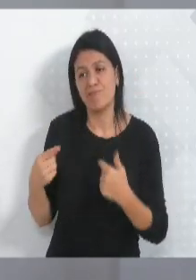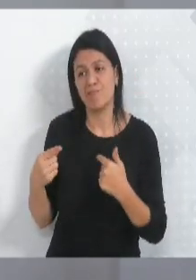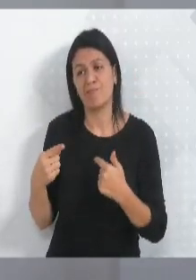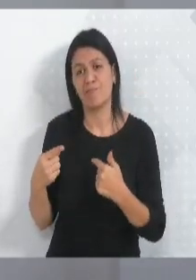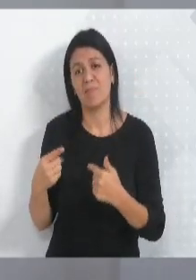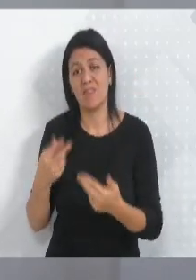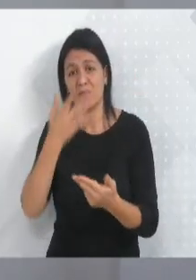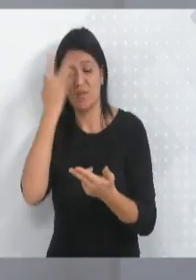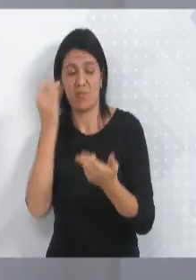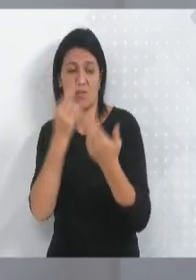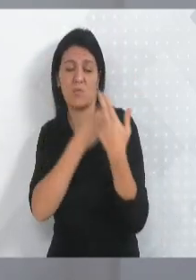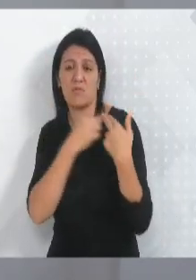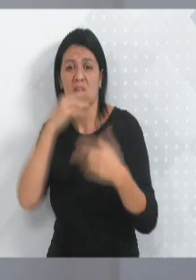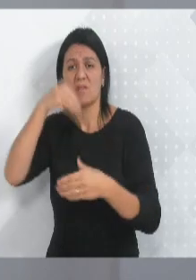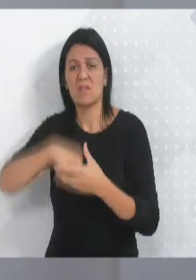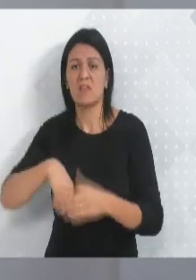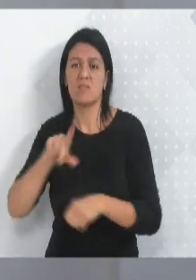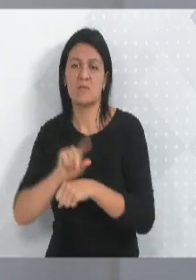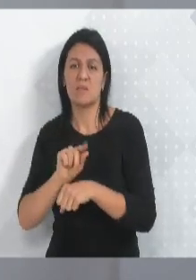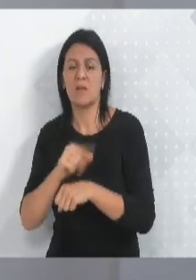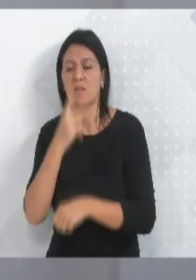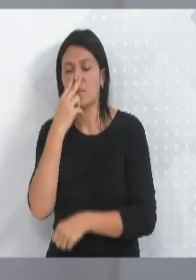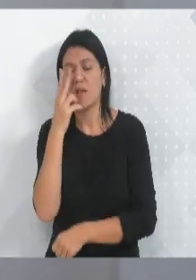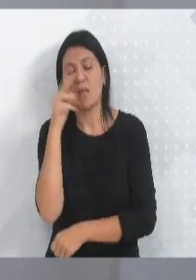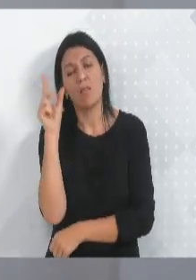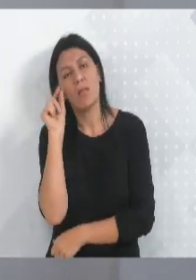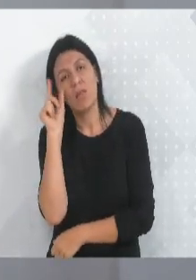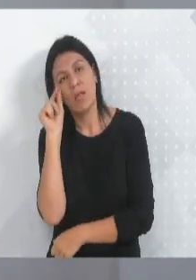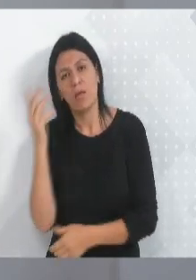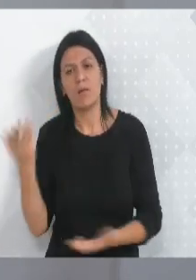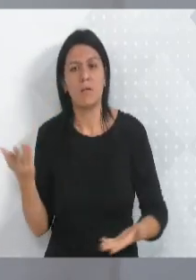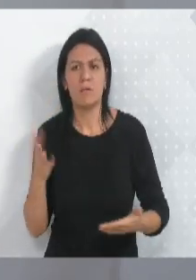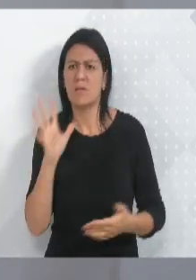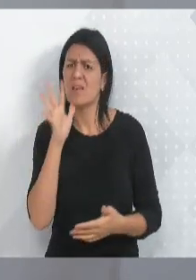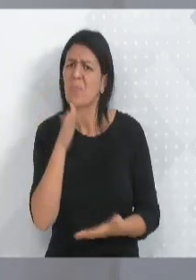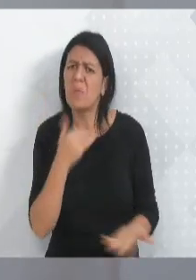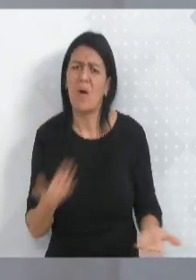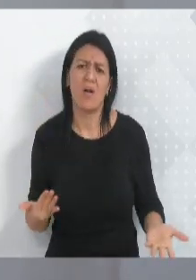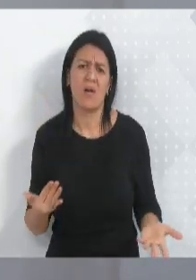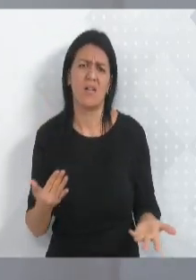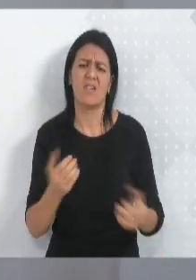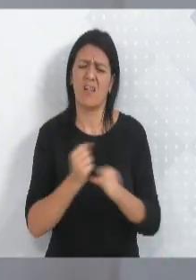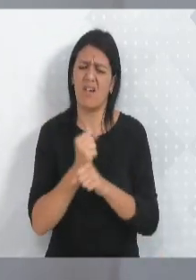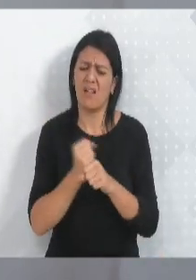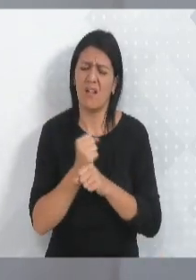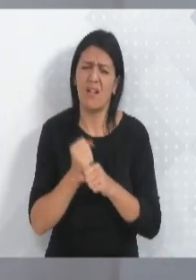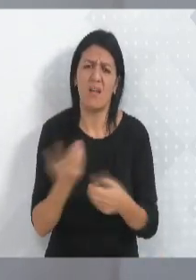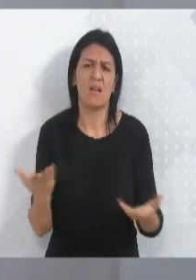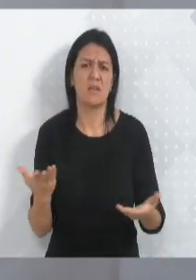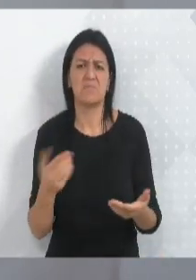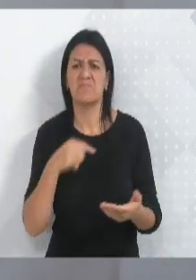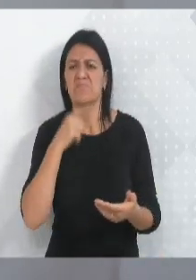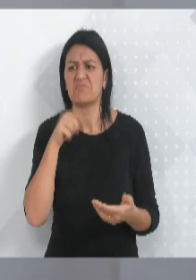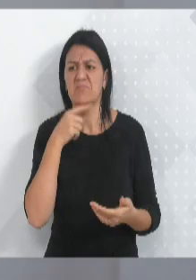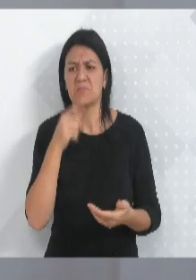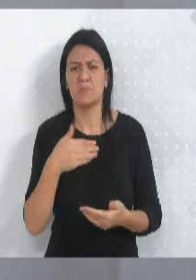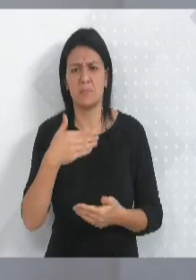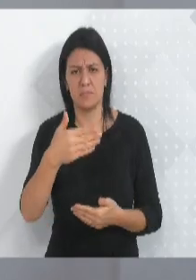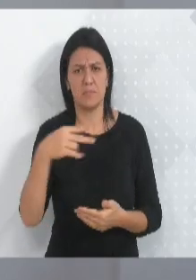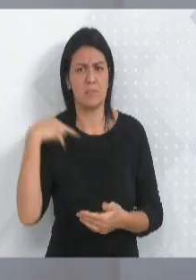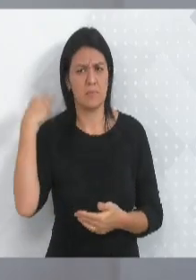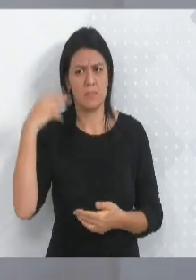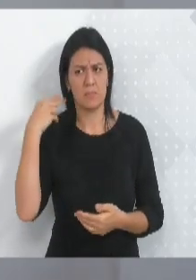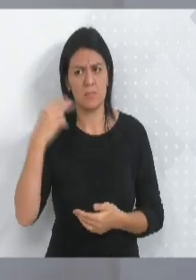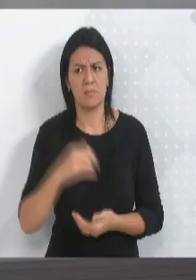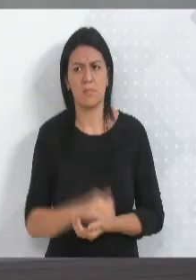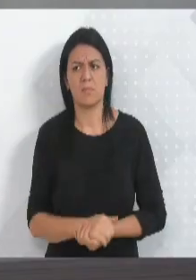responsáveis dentro da CEMED para fazer, parece que estão dormindo, não vai acontecer, demora, leva um ano, 6 meses, a coisa não anda. Concedo uma parte ao meu colega